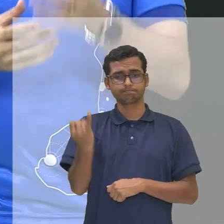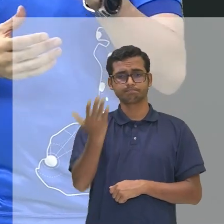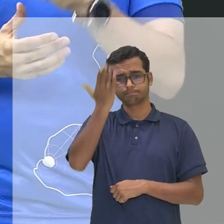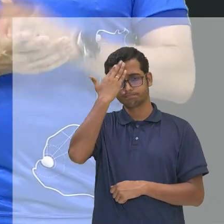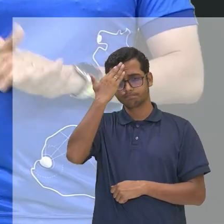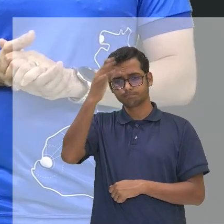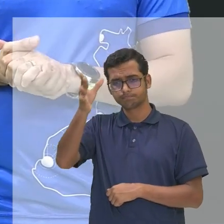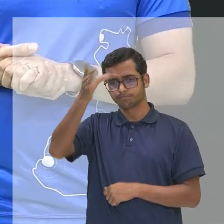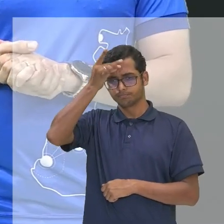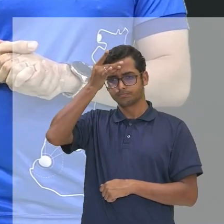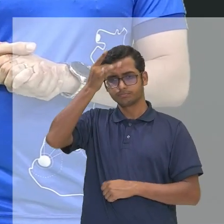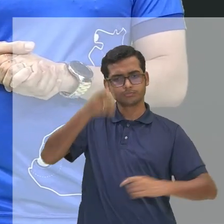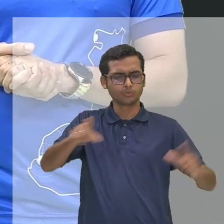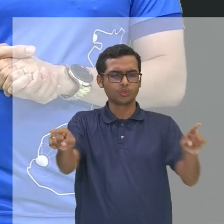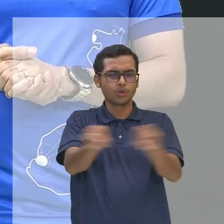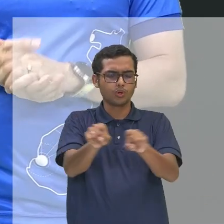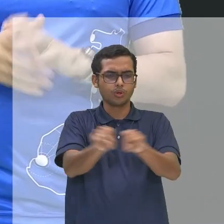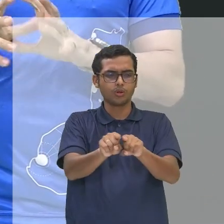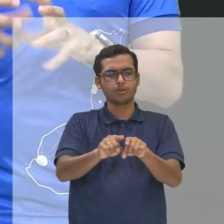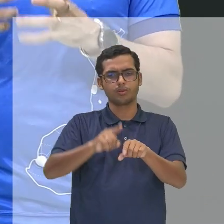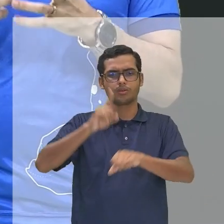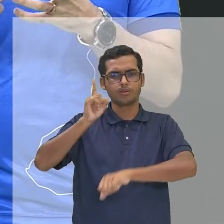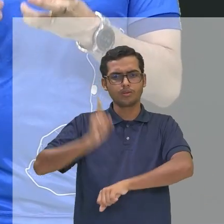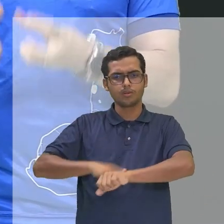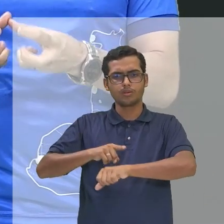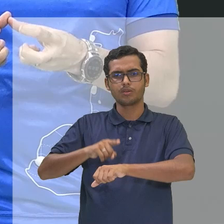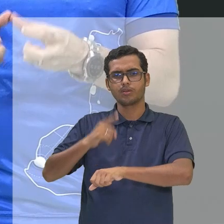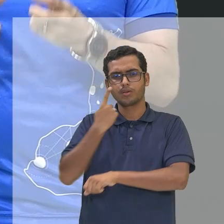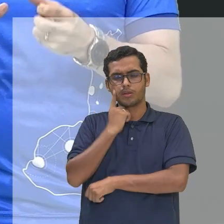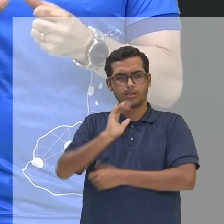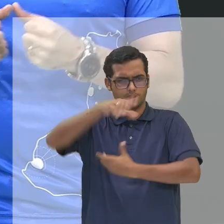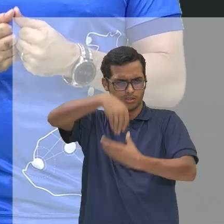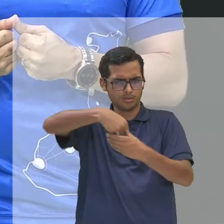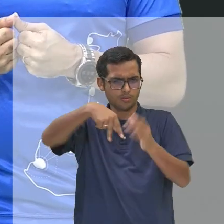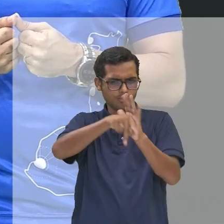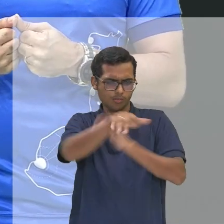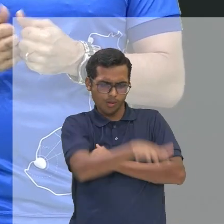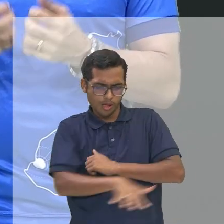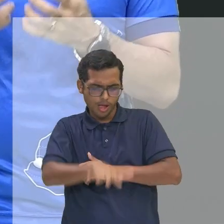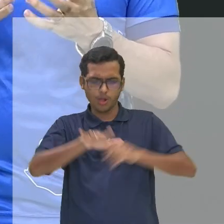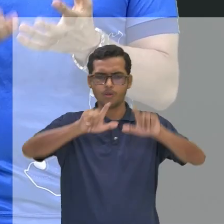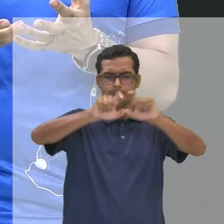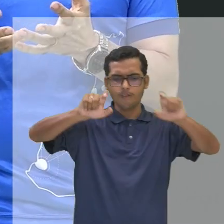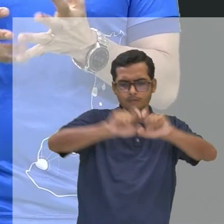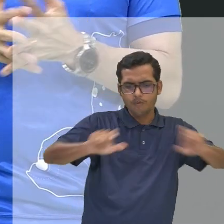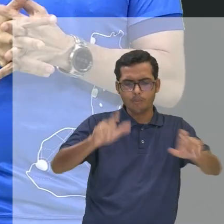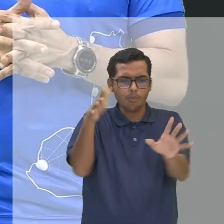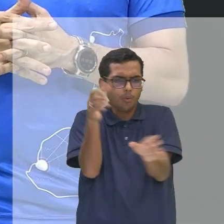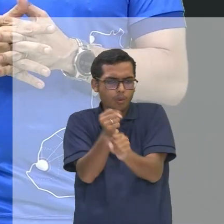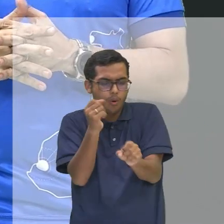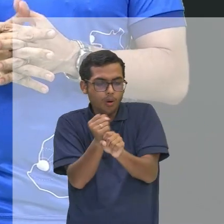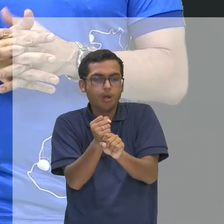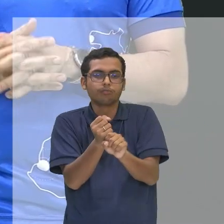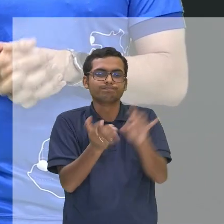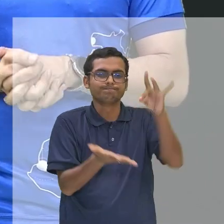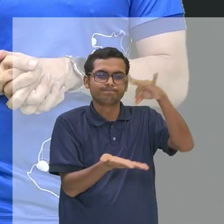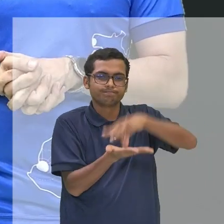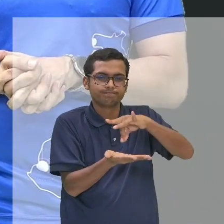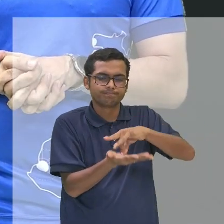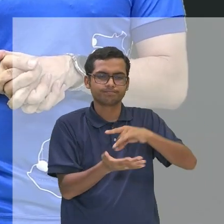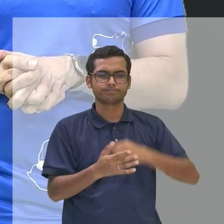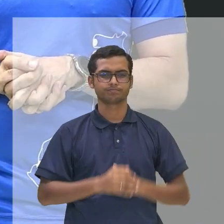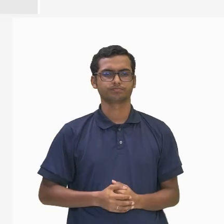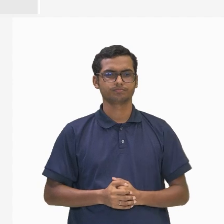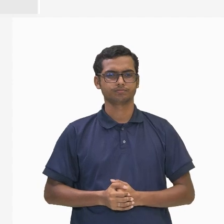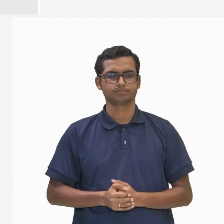ciente, porque na estequiometria, essa aplicação também é verdadeira. Dê uma olhada.